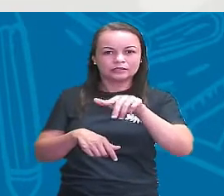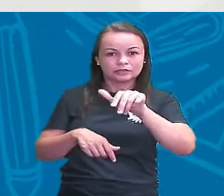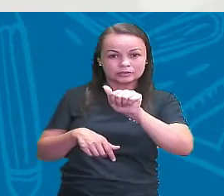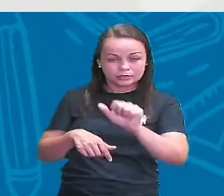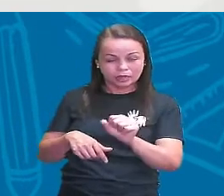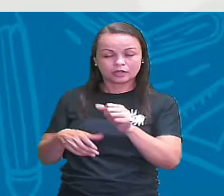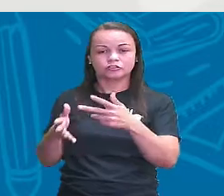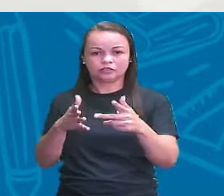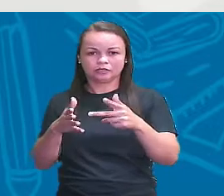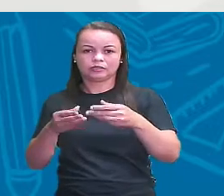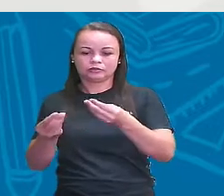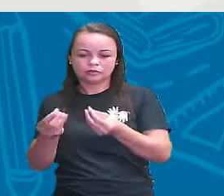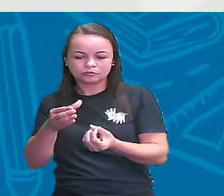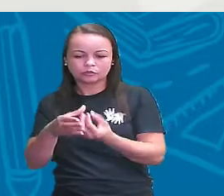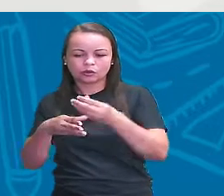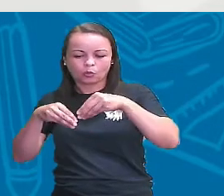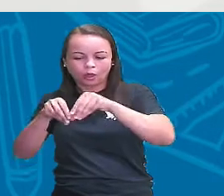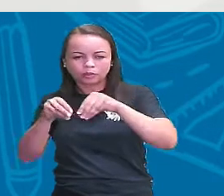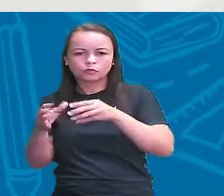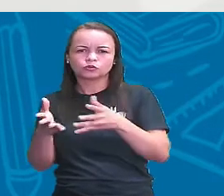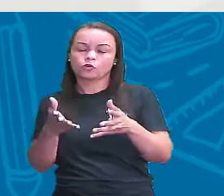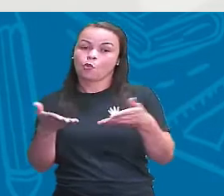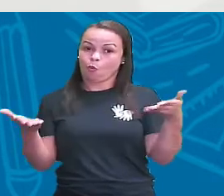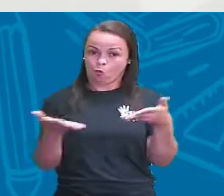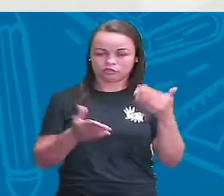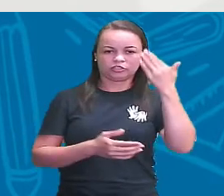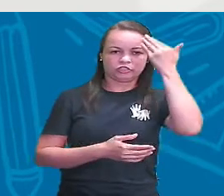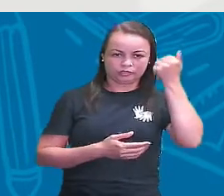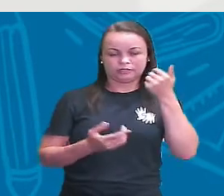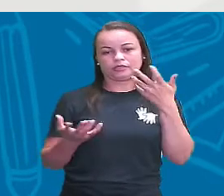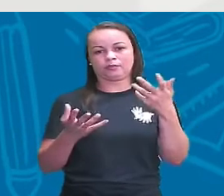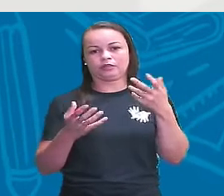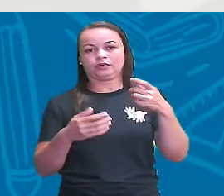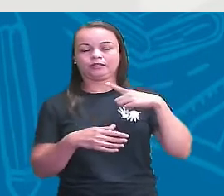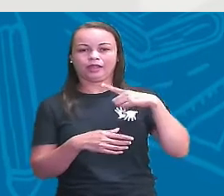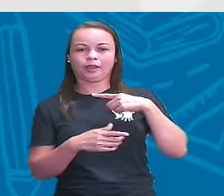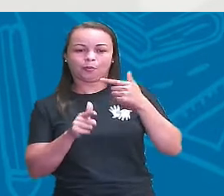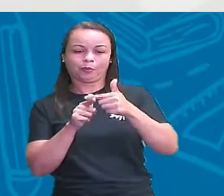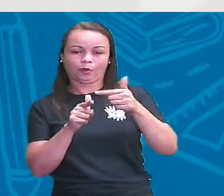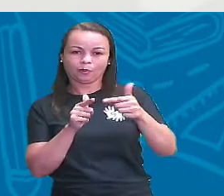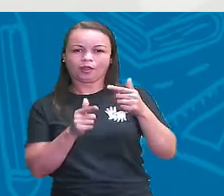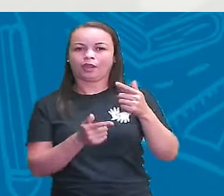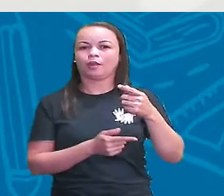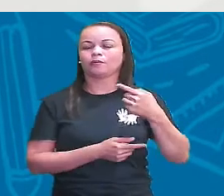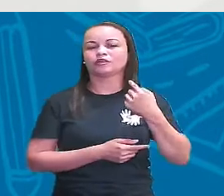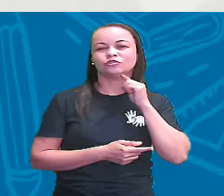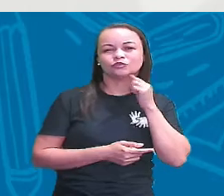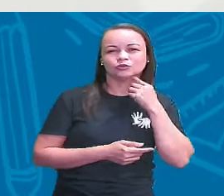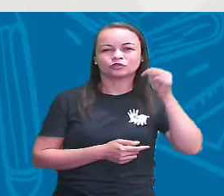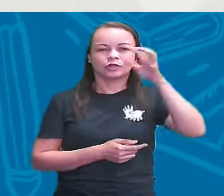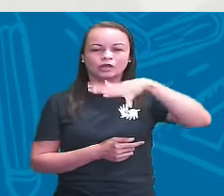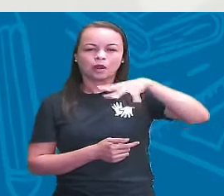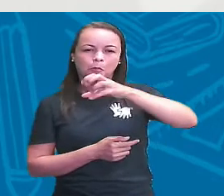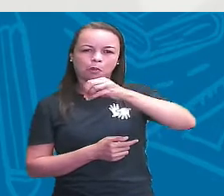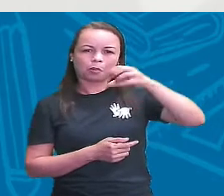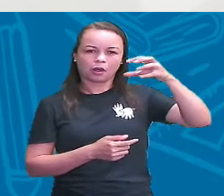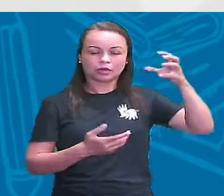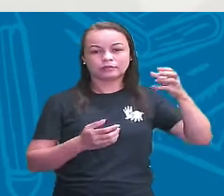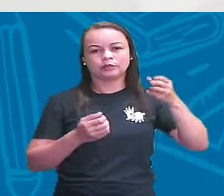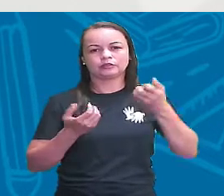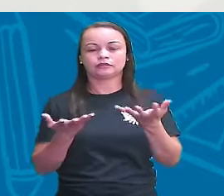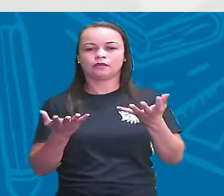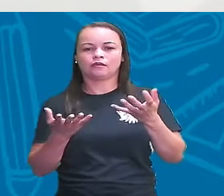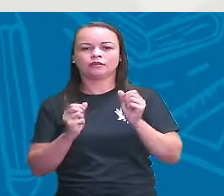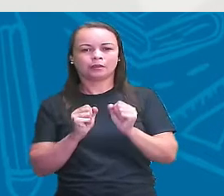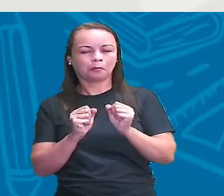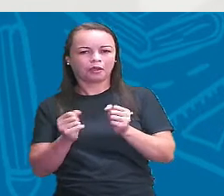causar alguns impactos ambientais, né, como a poluição no ar, né, pode causar a queimada desenfreada de uma